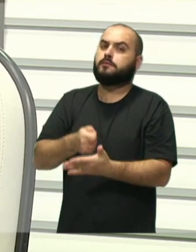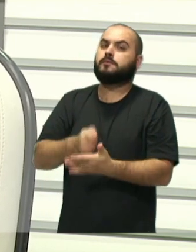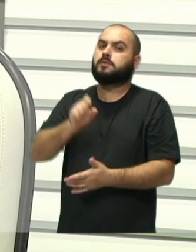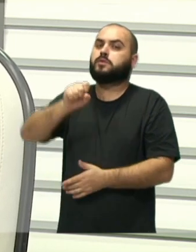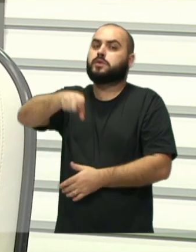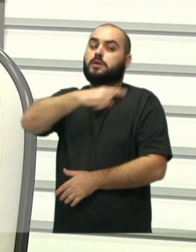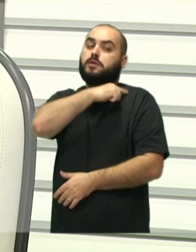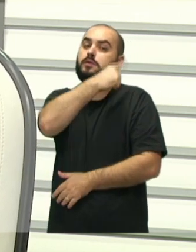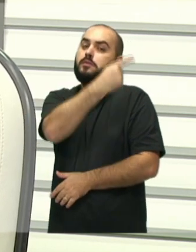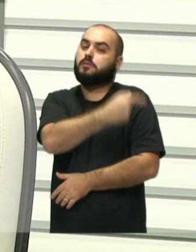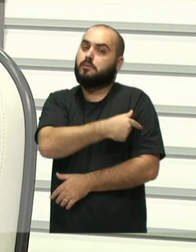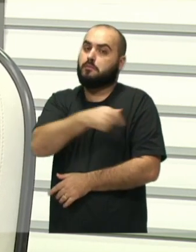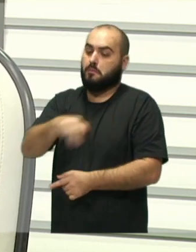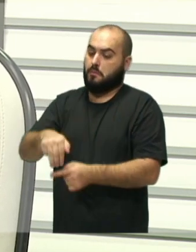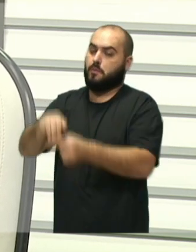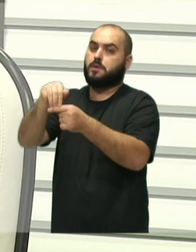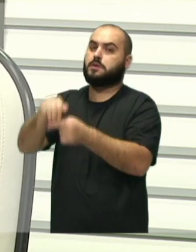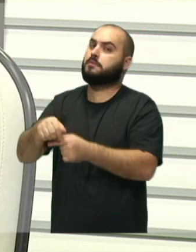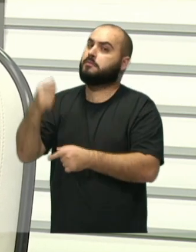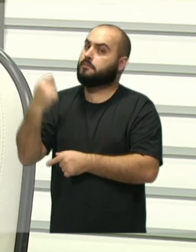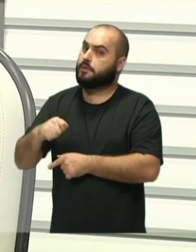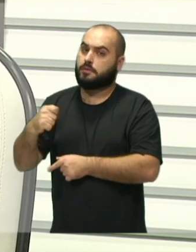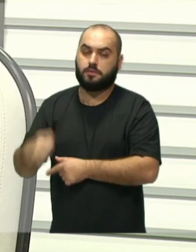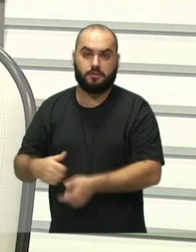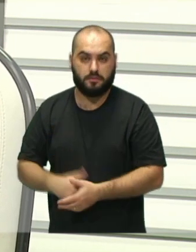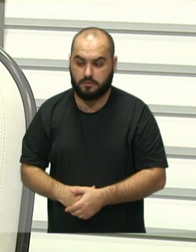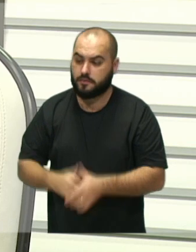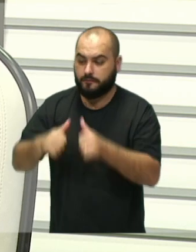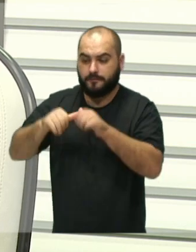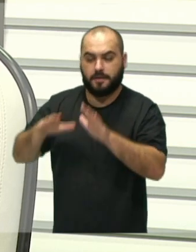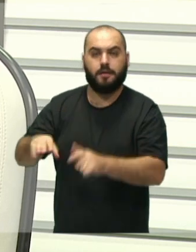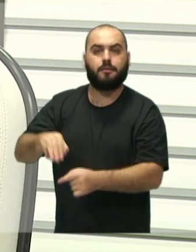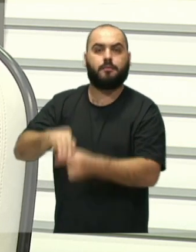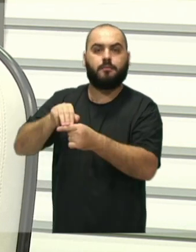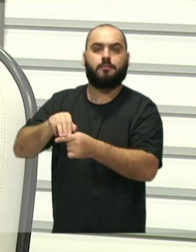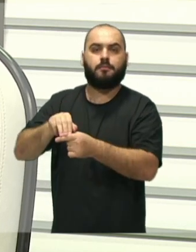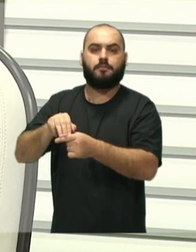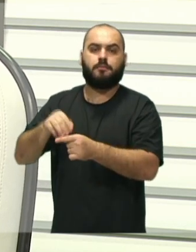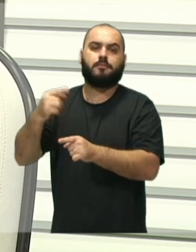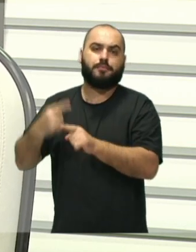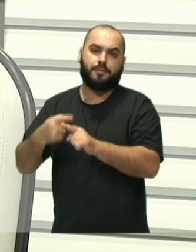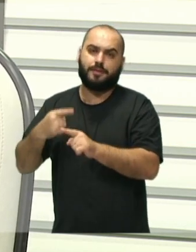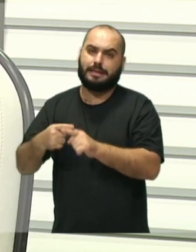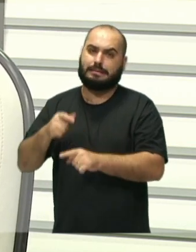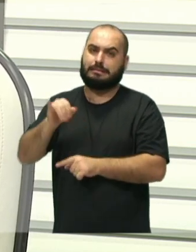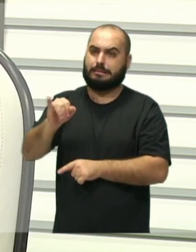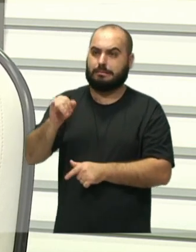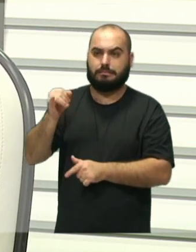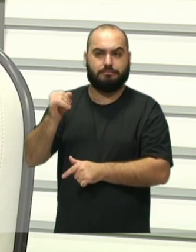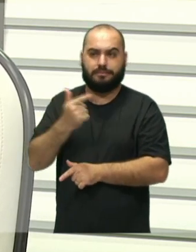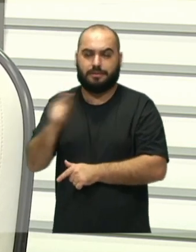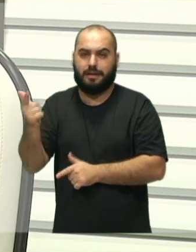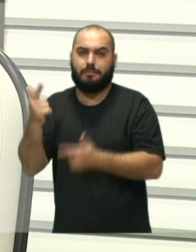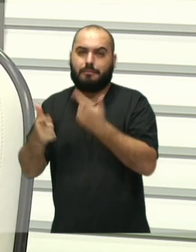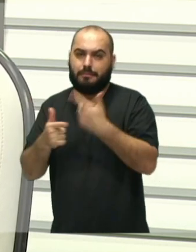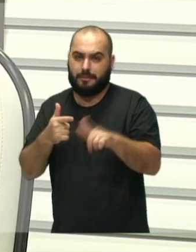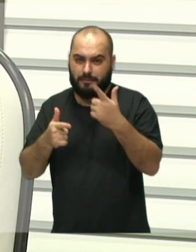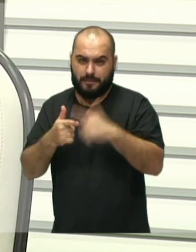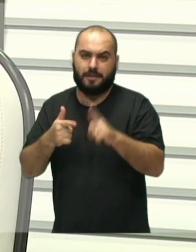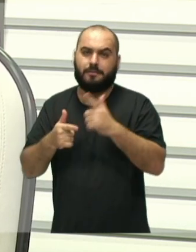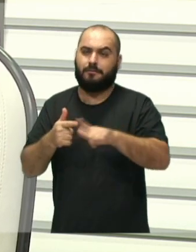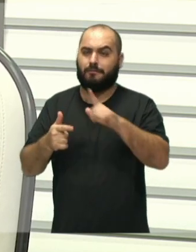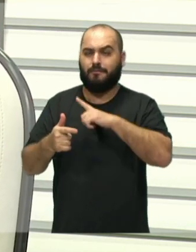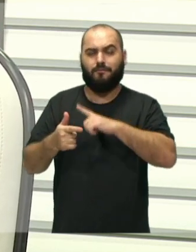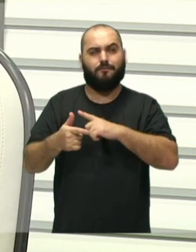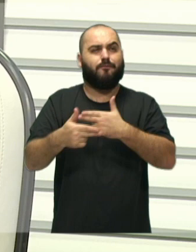a portuária tem o segundo manter municipalizada sobre penas nós ficarmos aqui com um passivo do monte